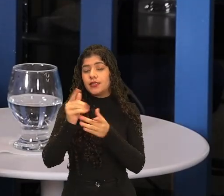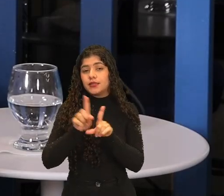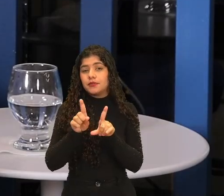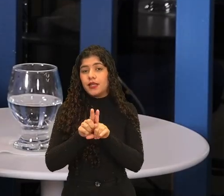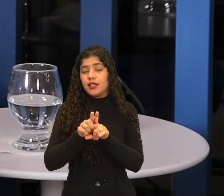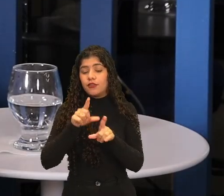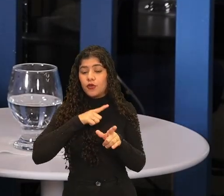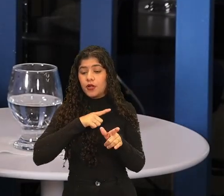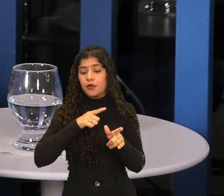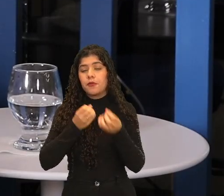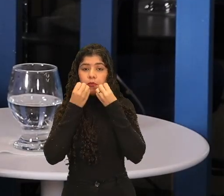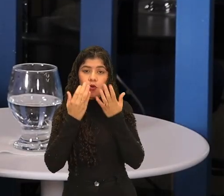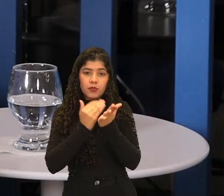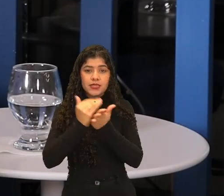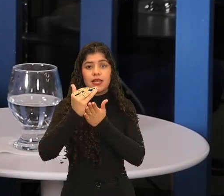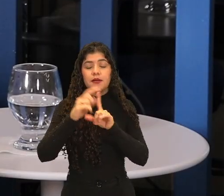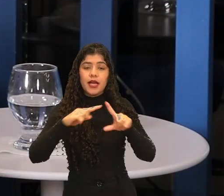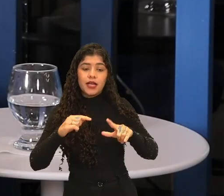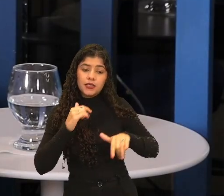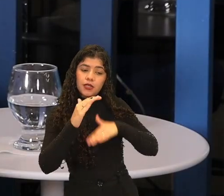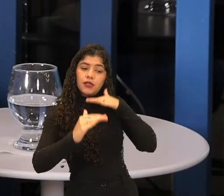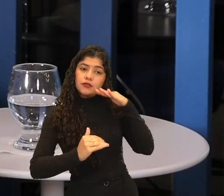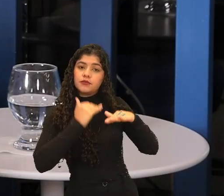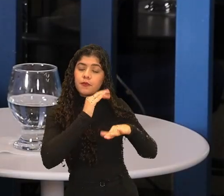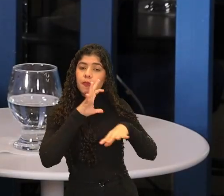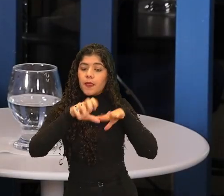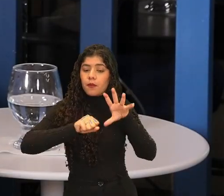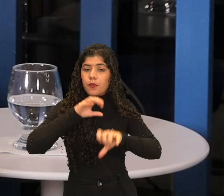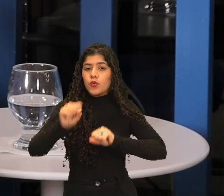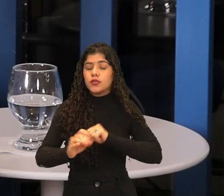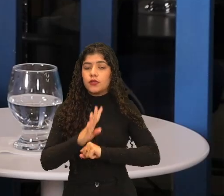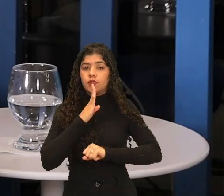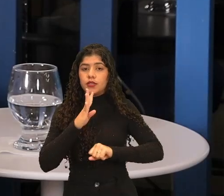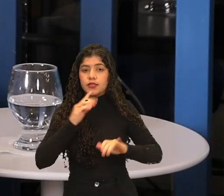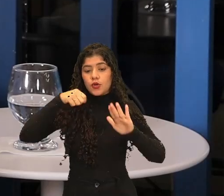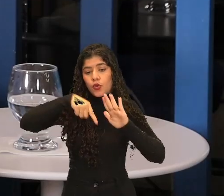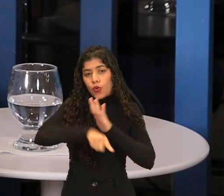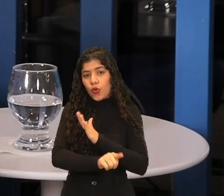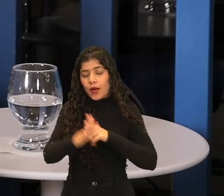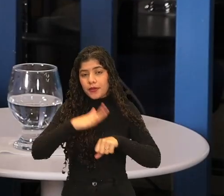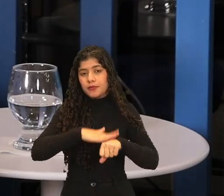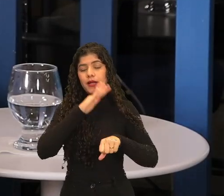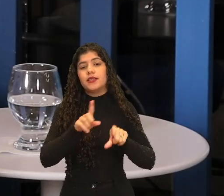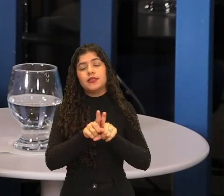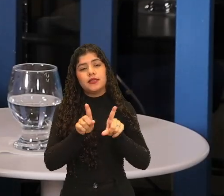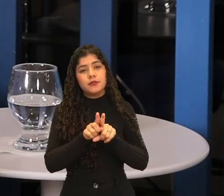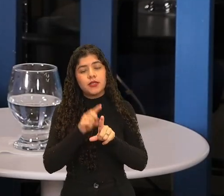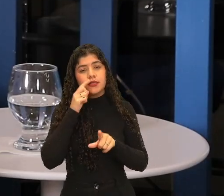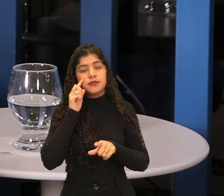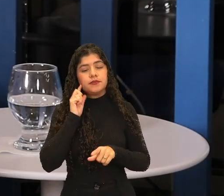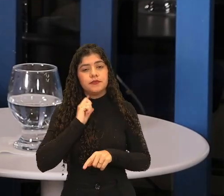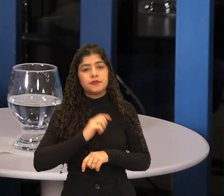de partida, né? Mas na caminhada a gente busca conhecer, né? Saber um pouco mais, porque só uma consulta também não é suficiente,